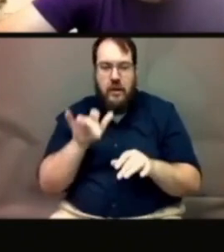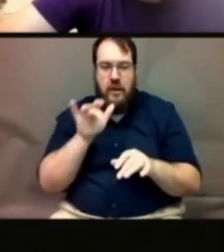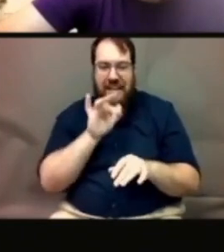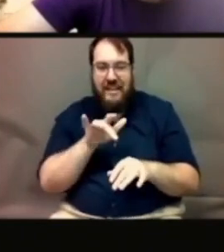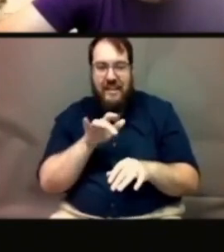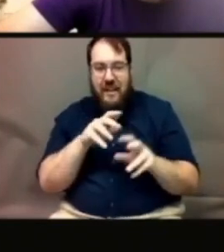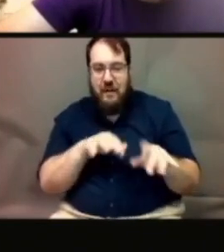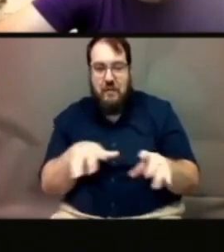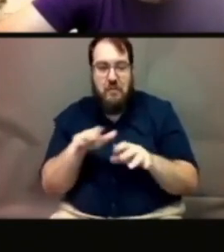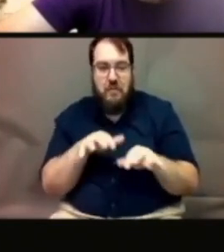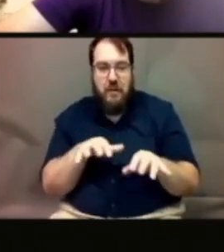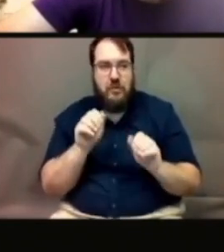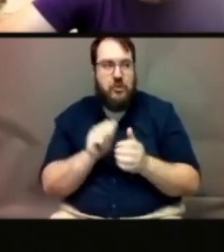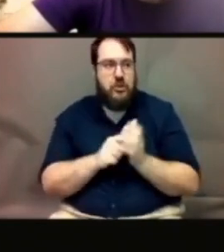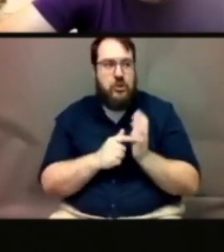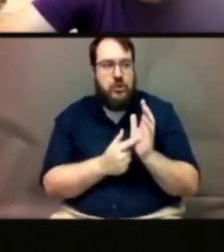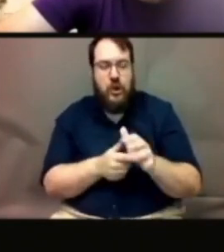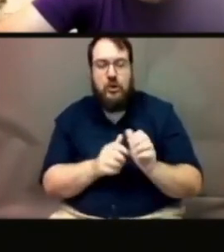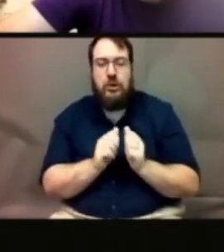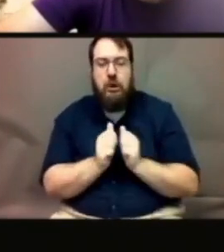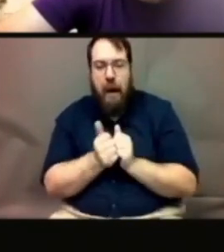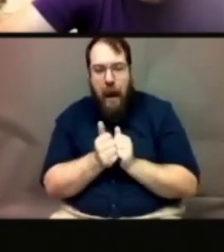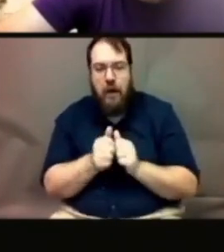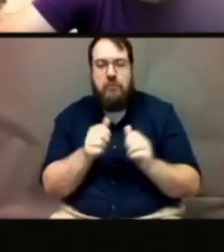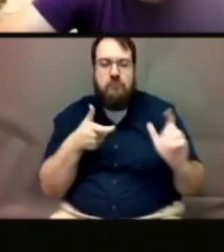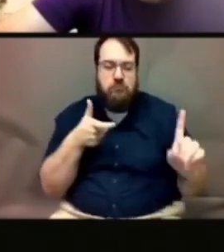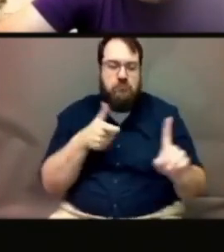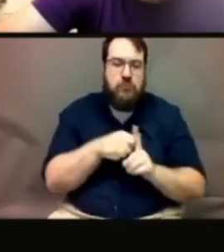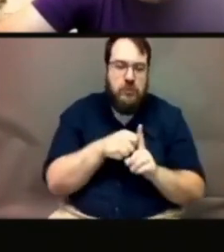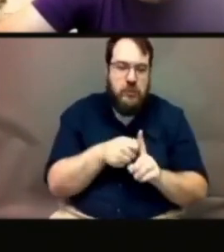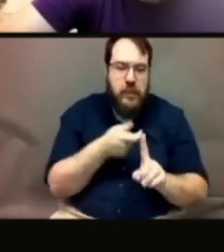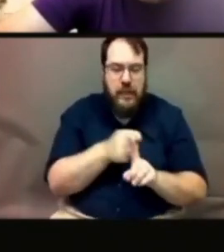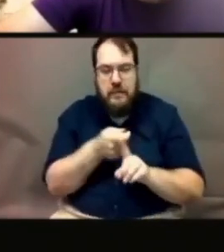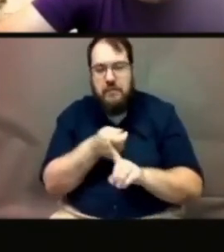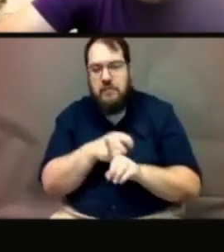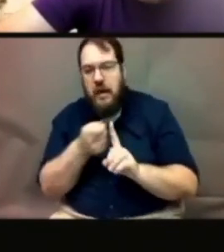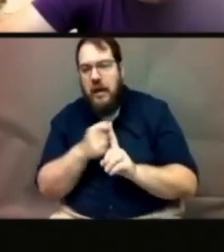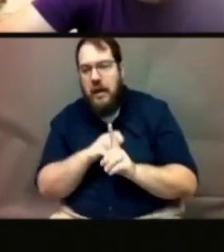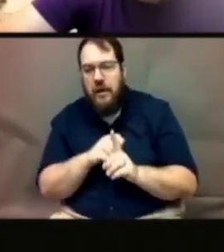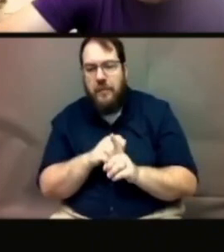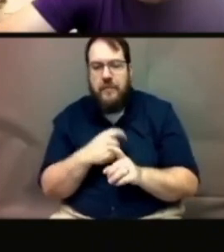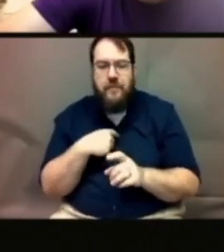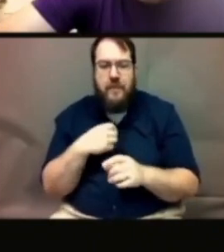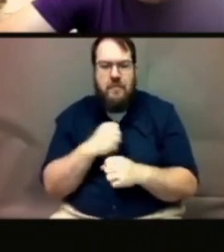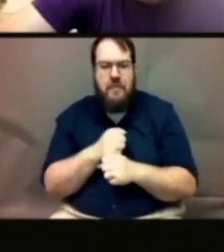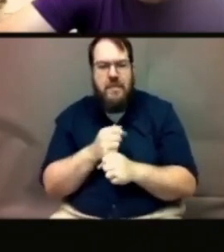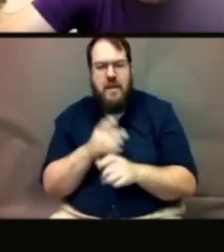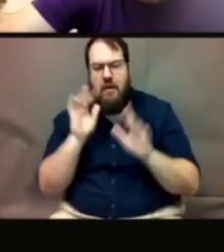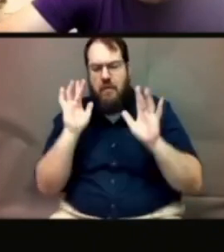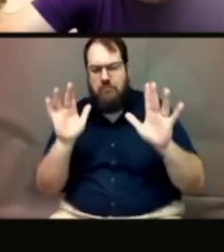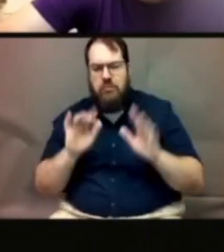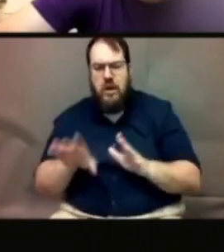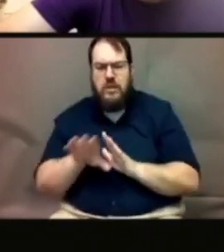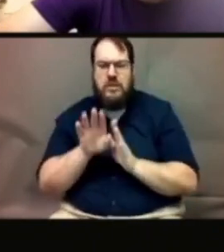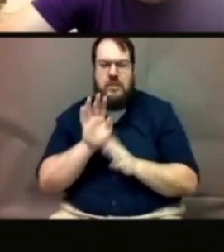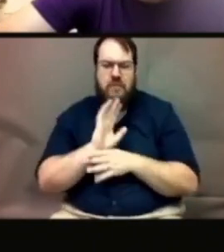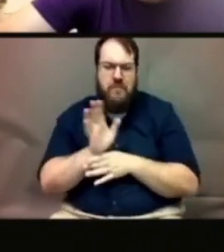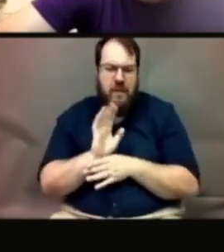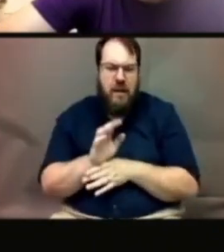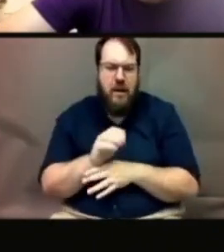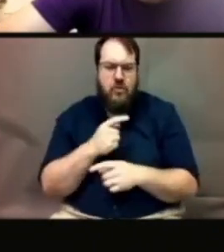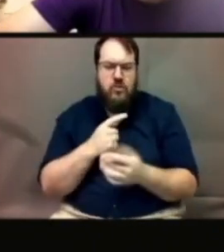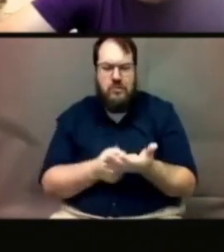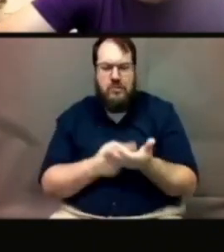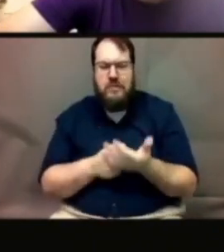primeira vez o seu gadget você vai lá entra nesse nessa página do Make Make onde você vai aprender